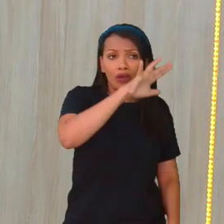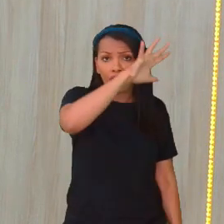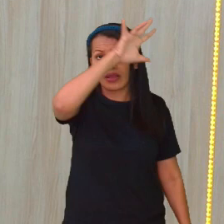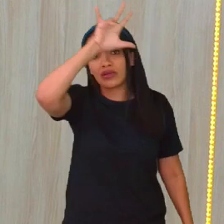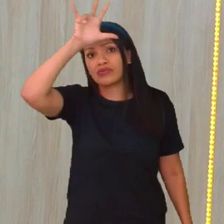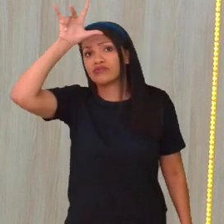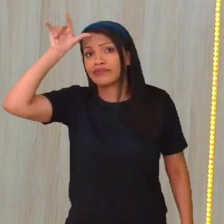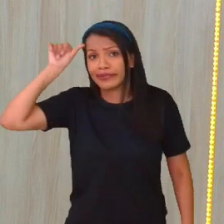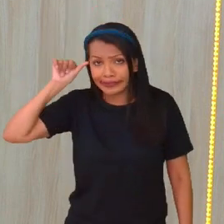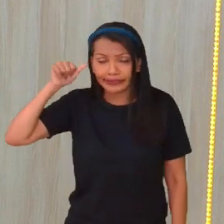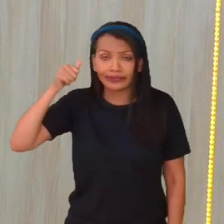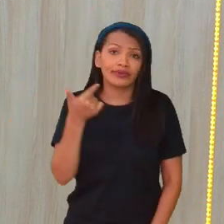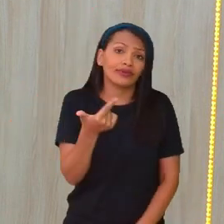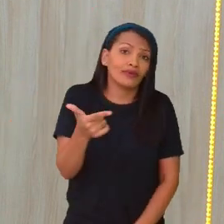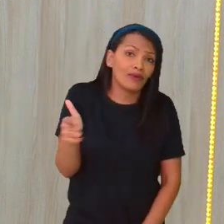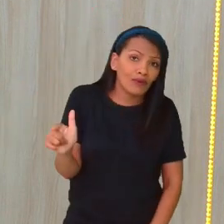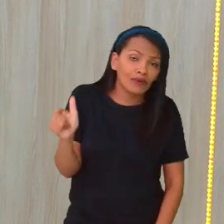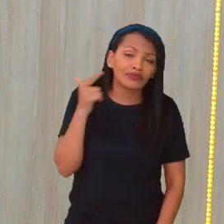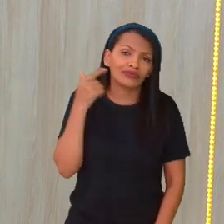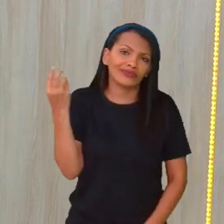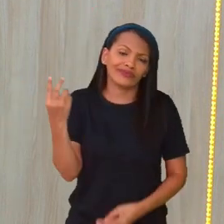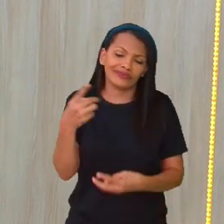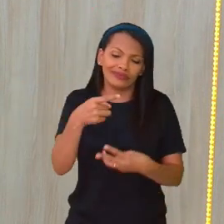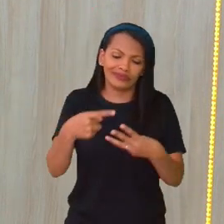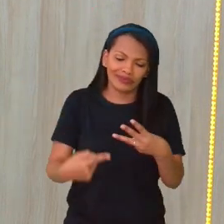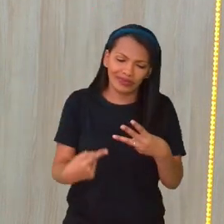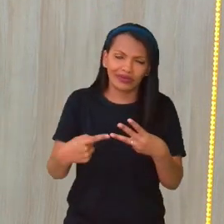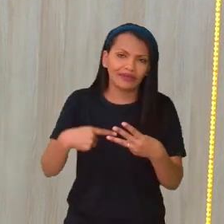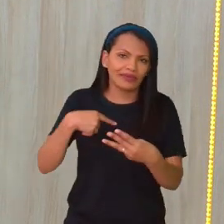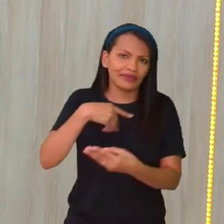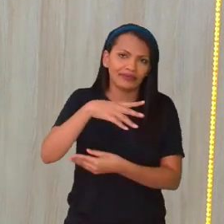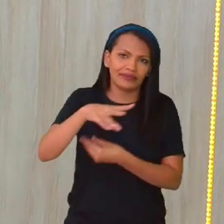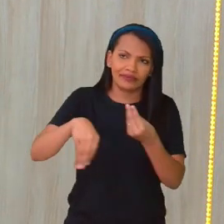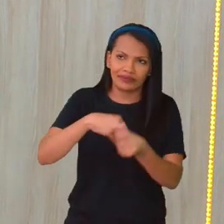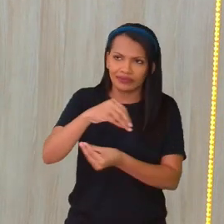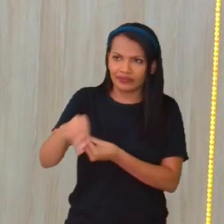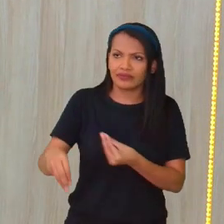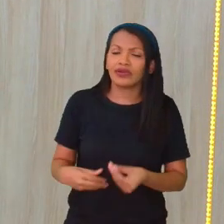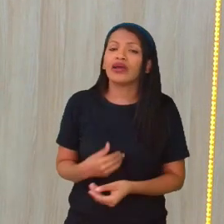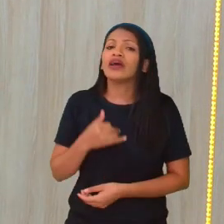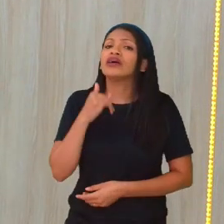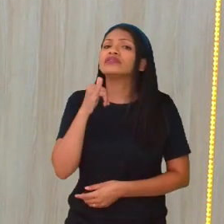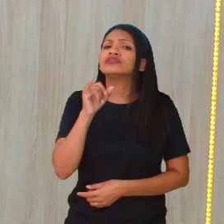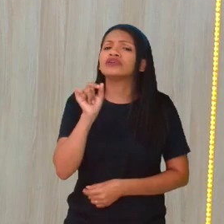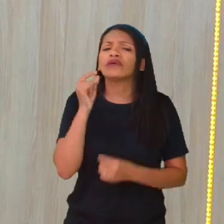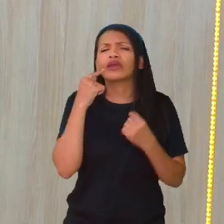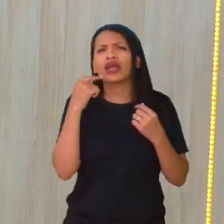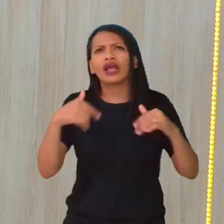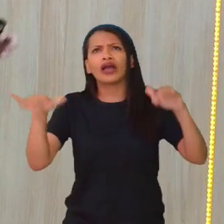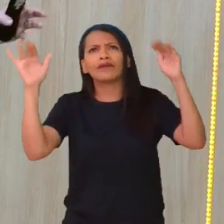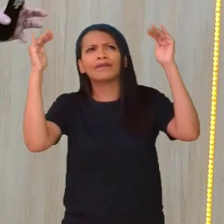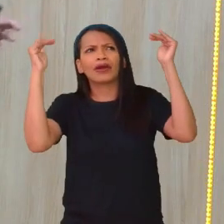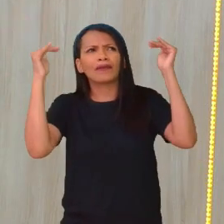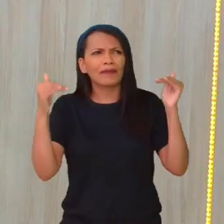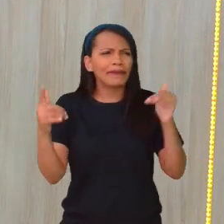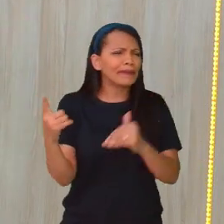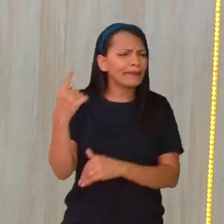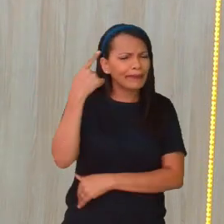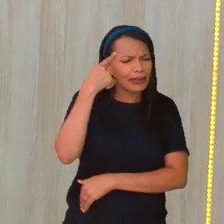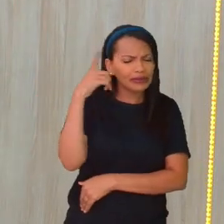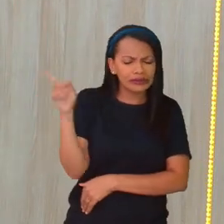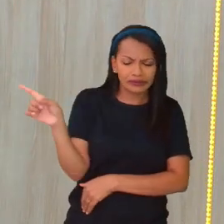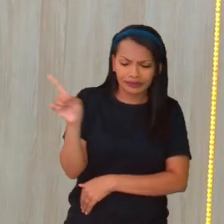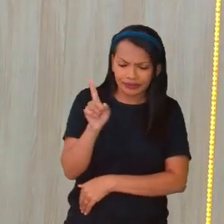apenas exemplo, gente. Peguei 3 exemplos aleatórios. Aleatório quer dizer que não foi de caso pensado, né?